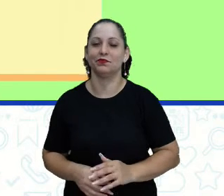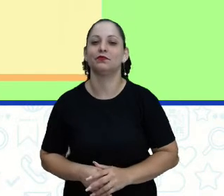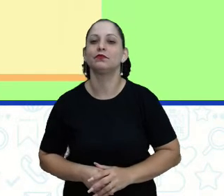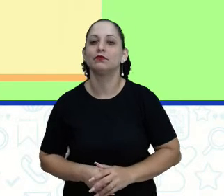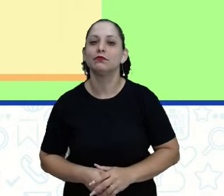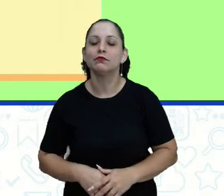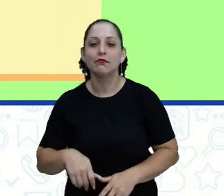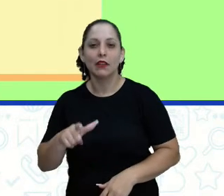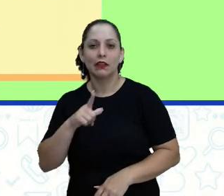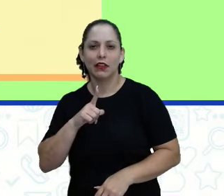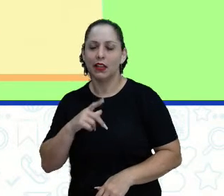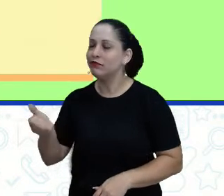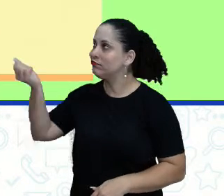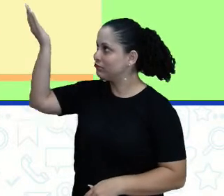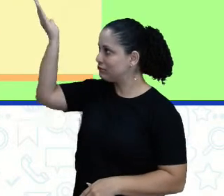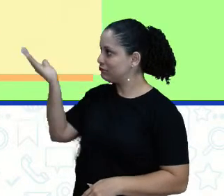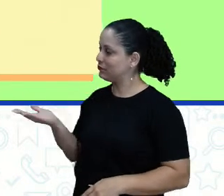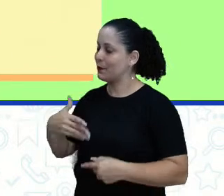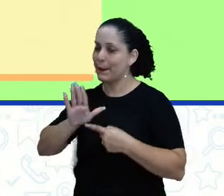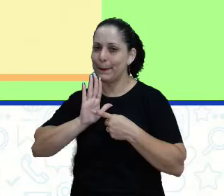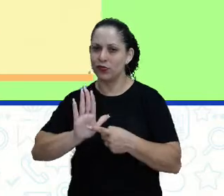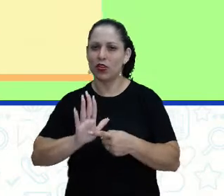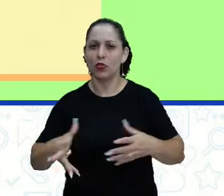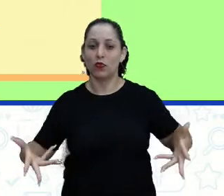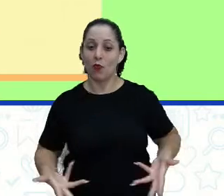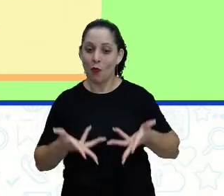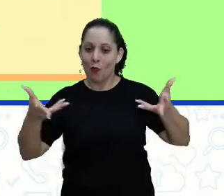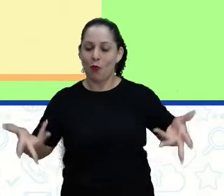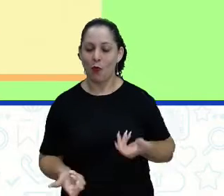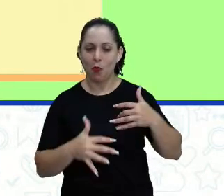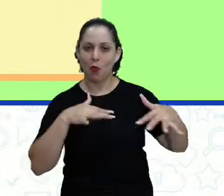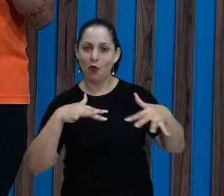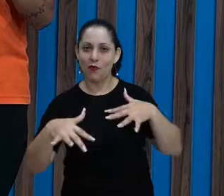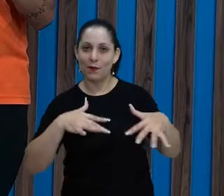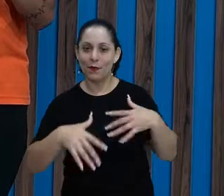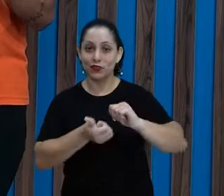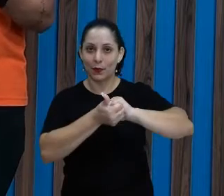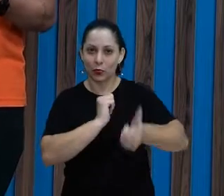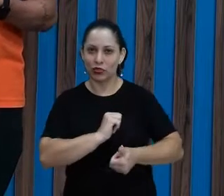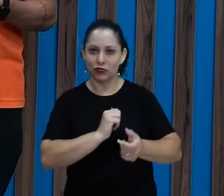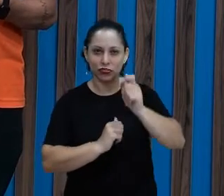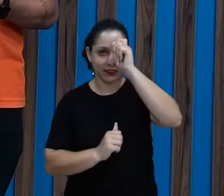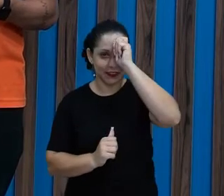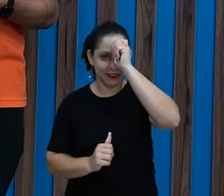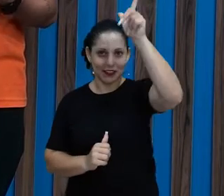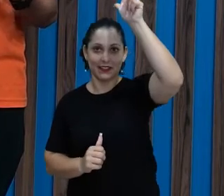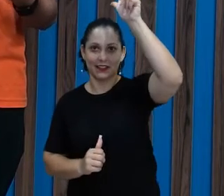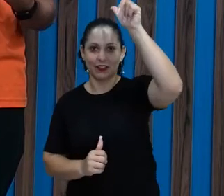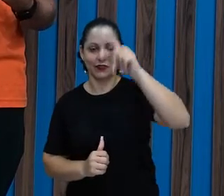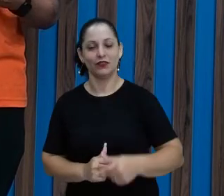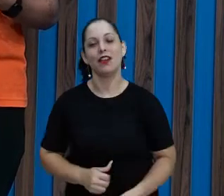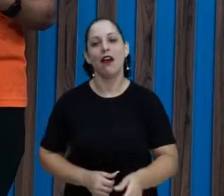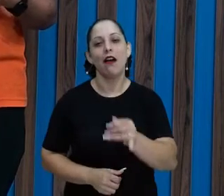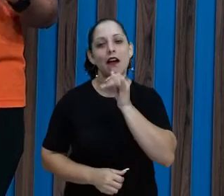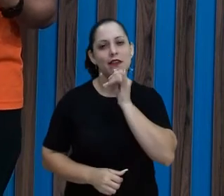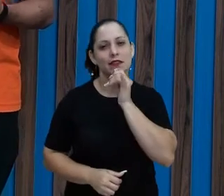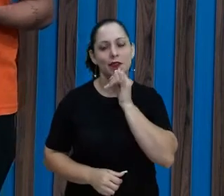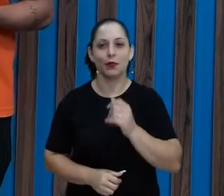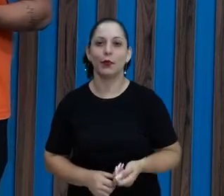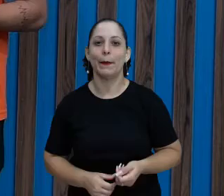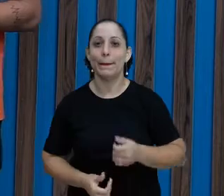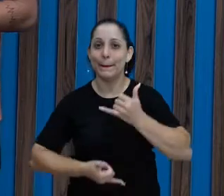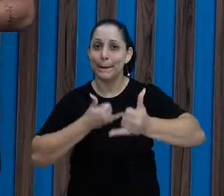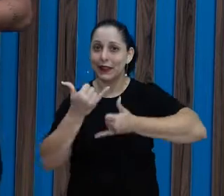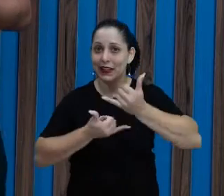aí as manifestações esportivas de caráter criativo. Então, por exemplo, o